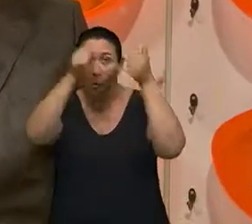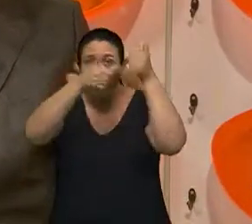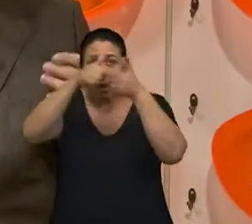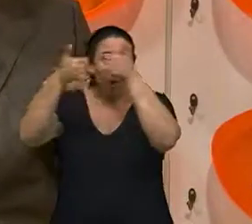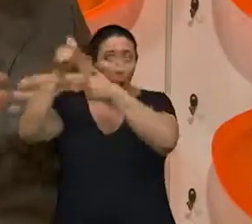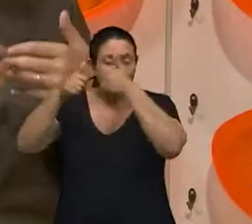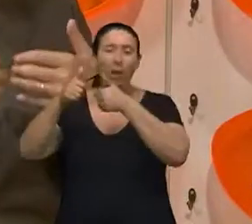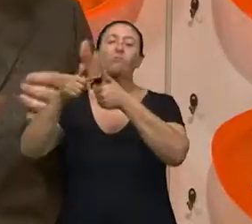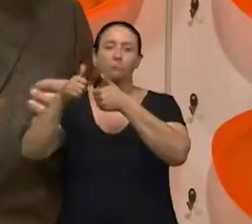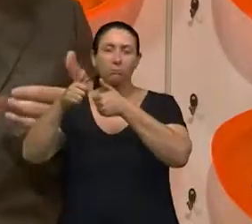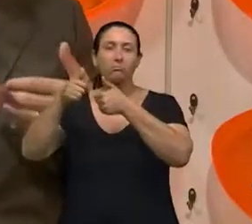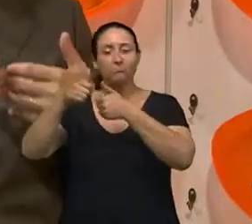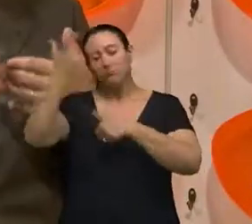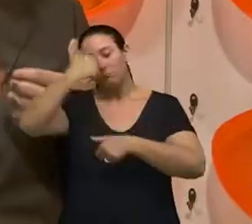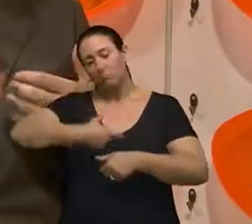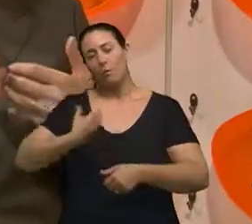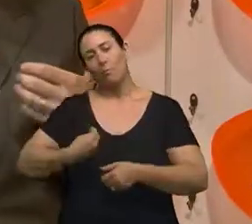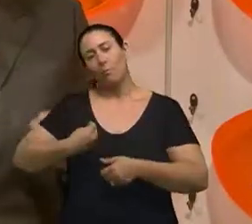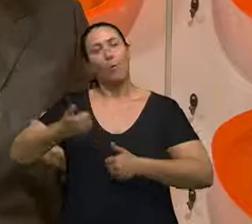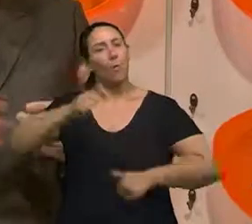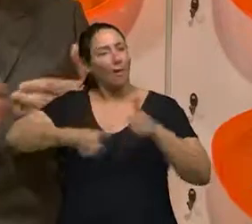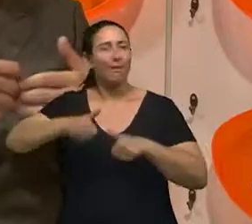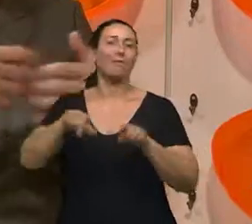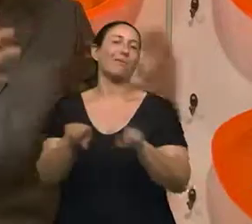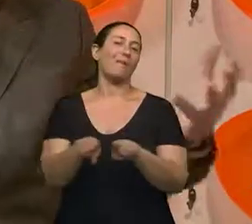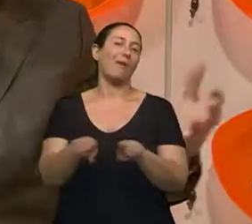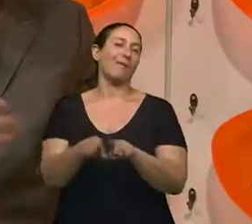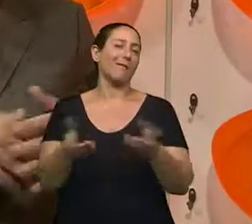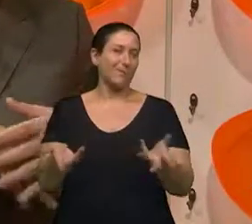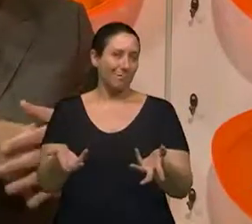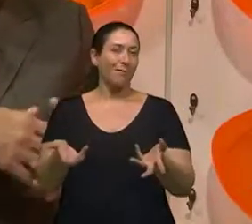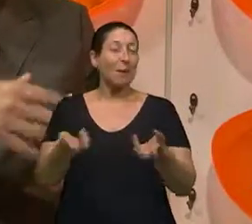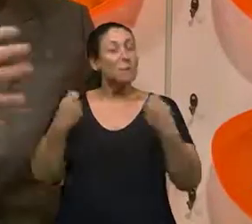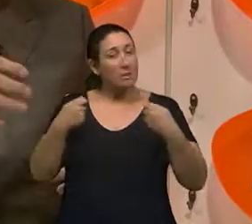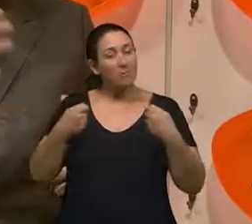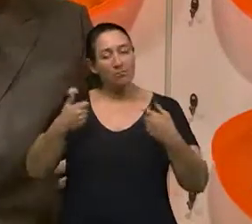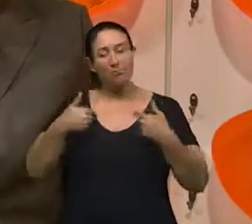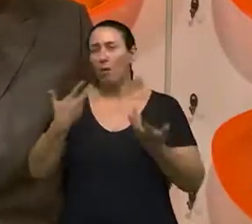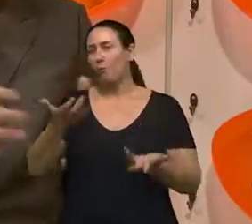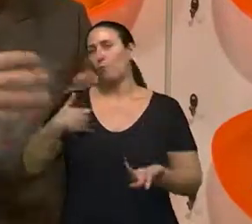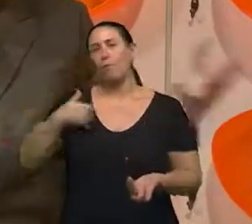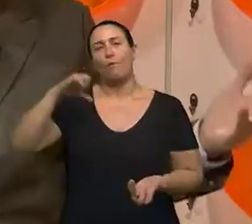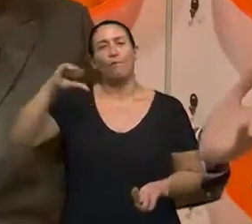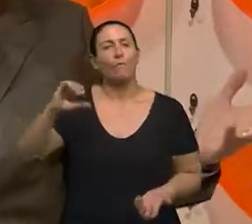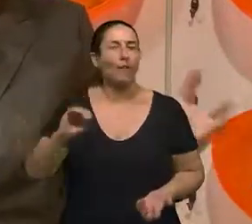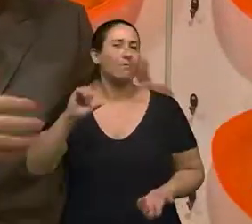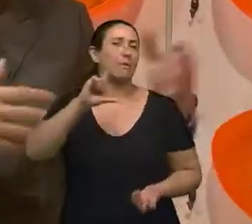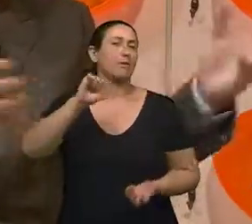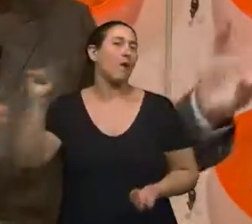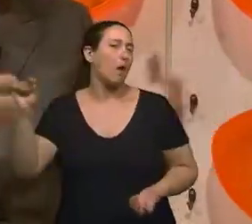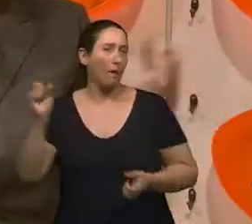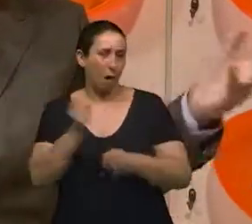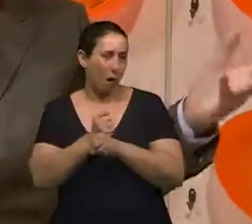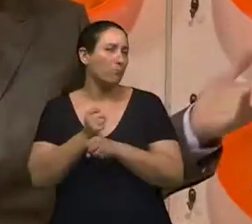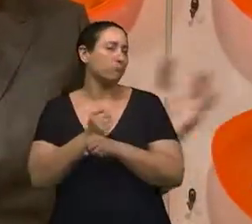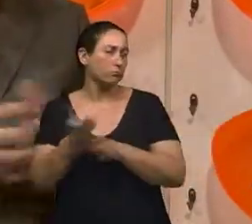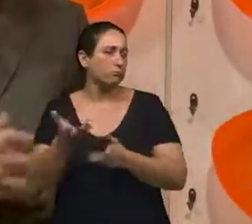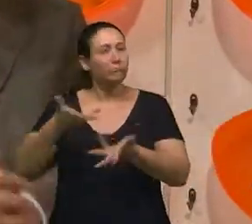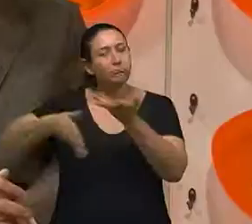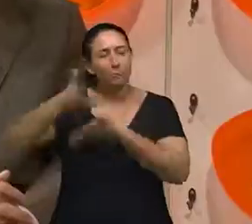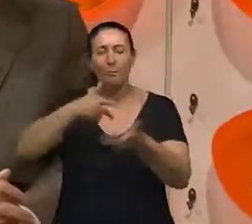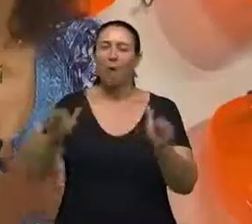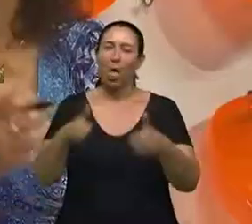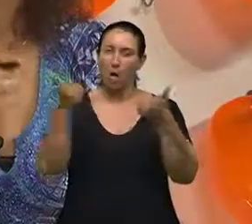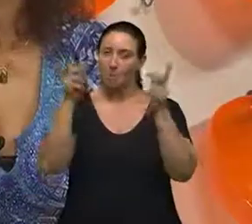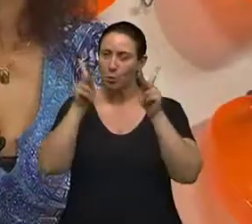vida, claro, ter qualidade no seu organismo, poder passar até os seus 90, 100 anos com maior interação com as